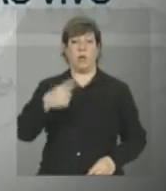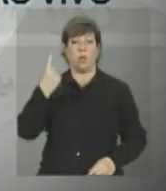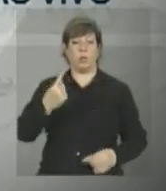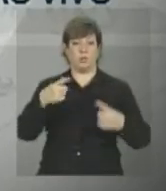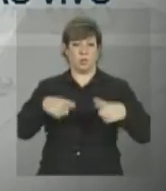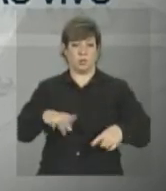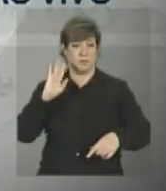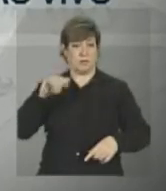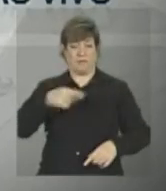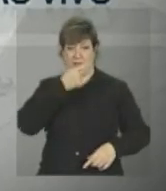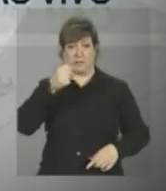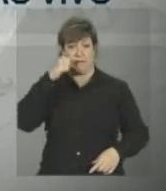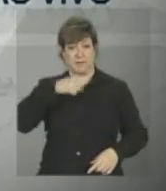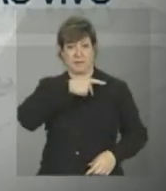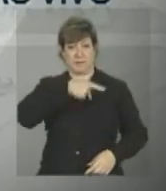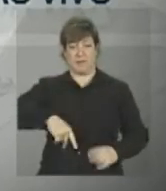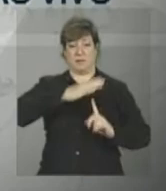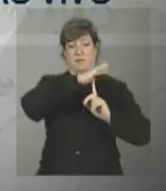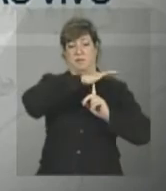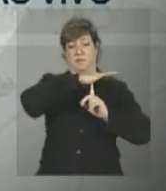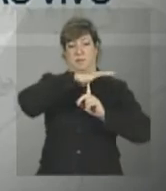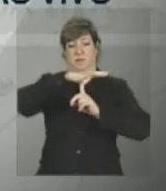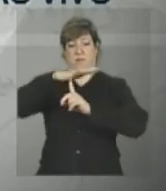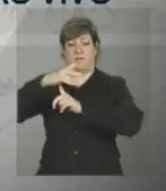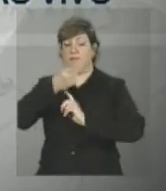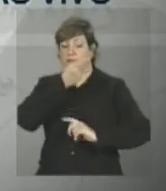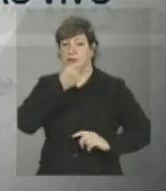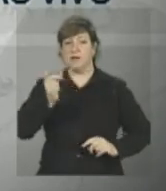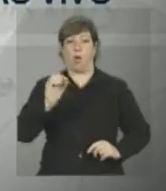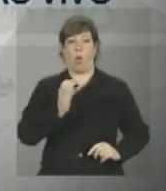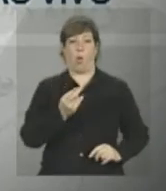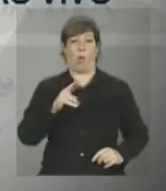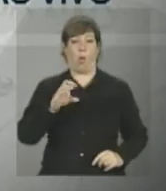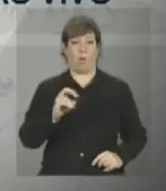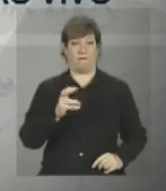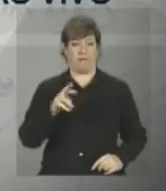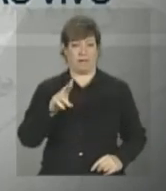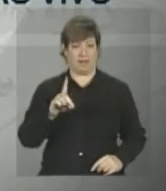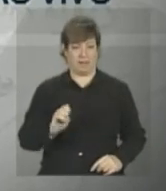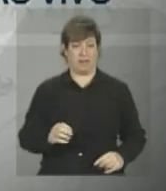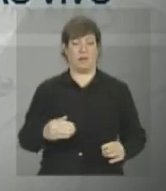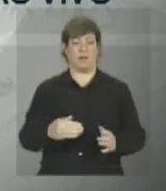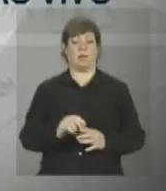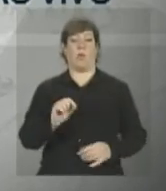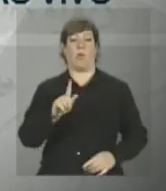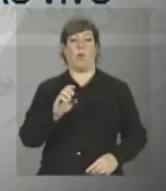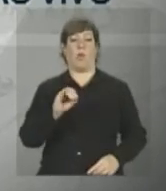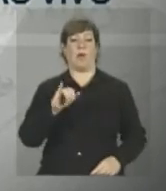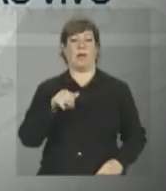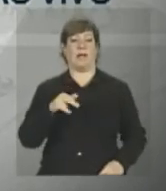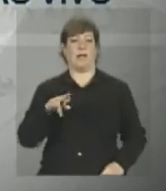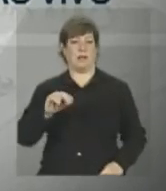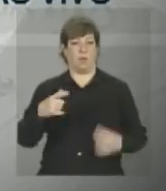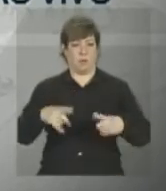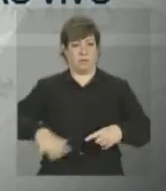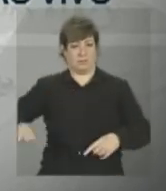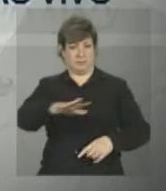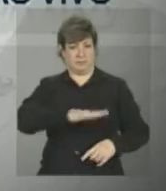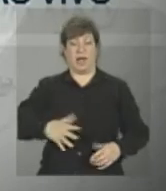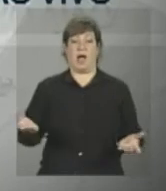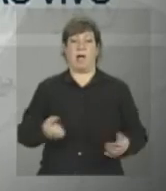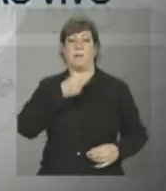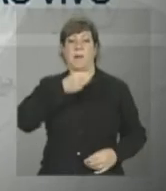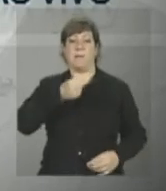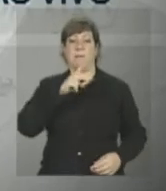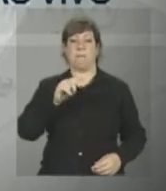da visita a presidenta sobrevoa trecho os próximos a ouro verde e Goianira Vamos então ao vivo começar com o